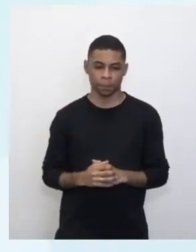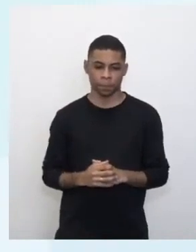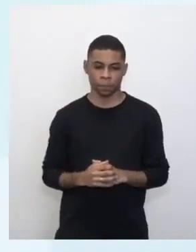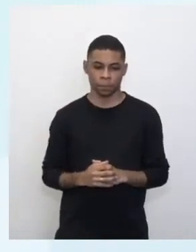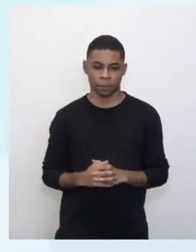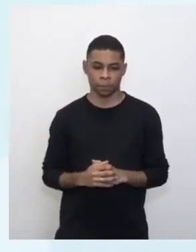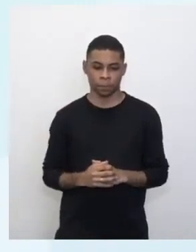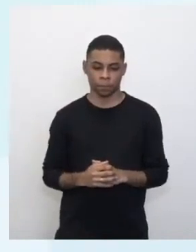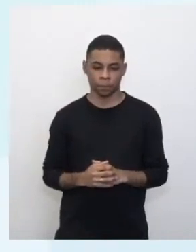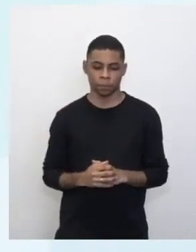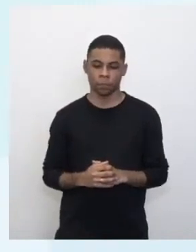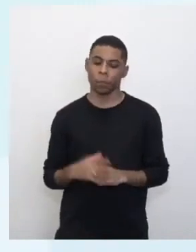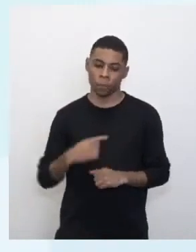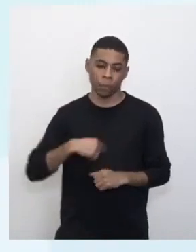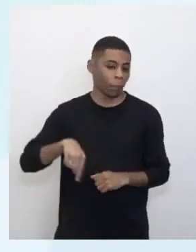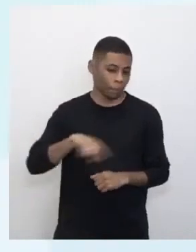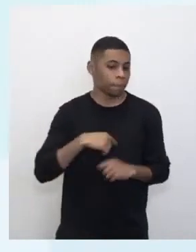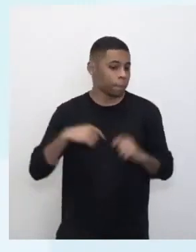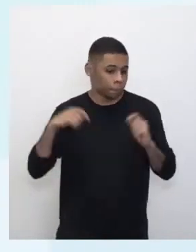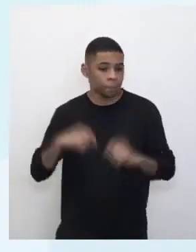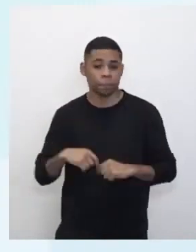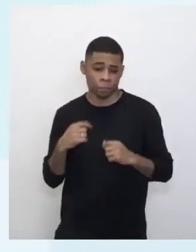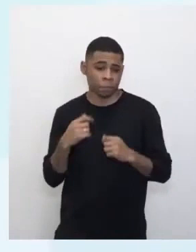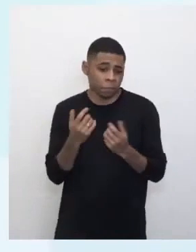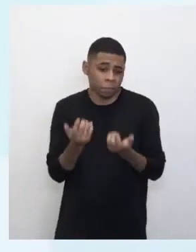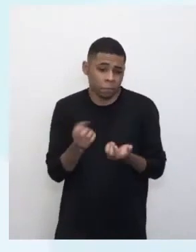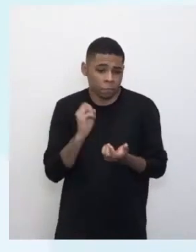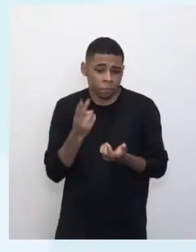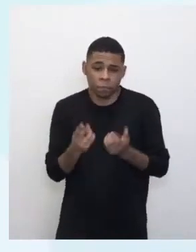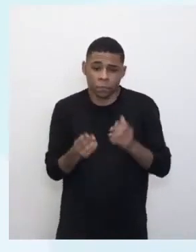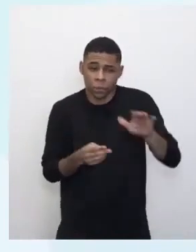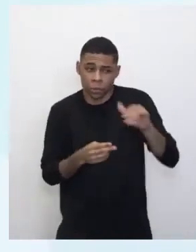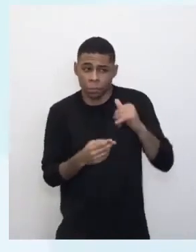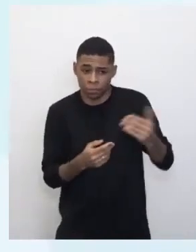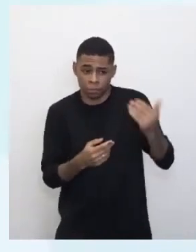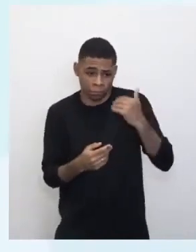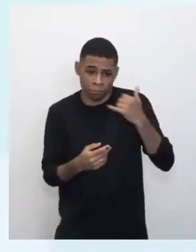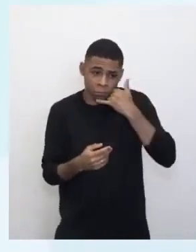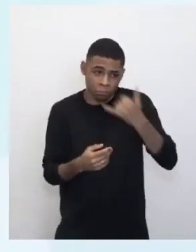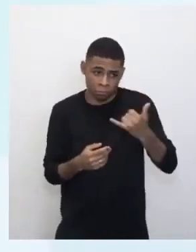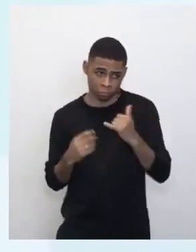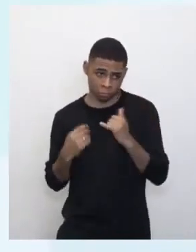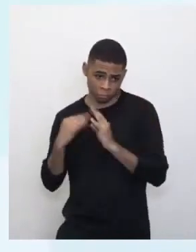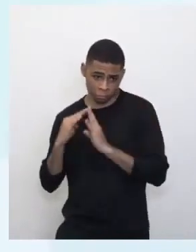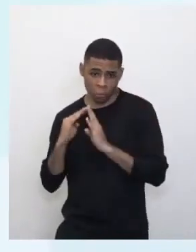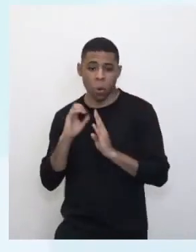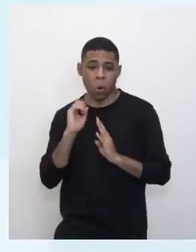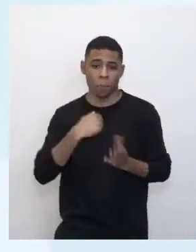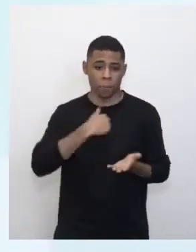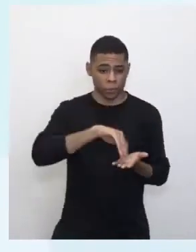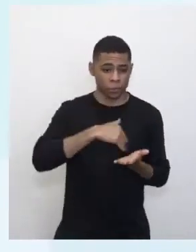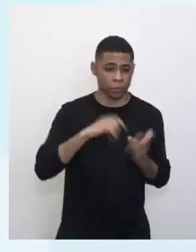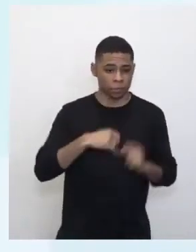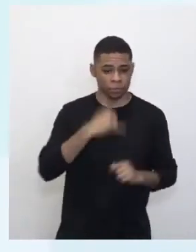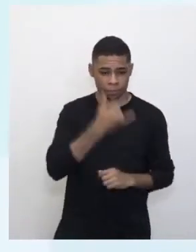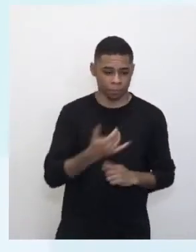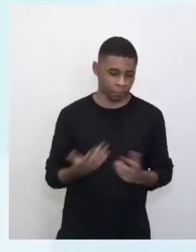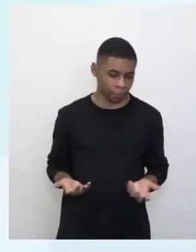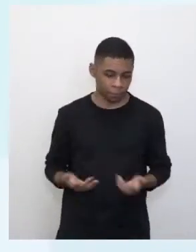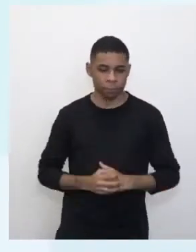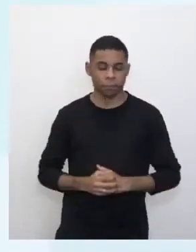or at the office. Por exemplo, nós podemos ou chamá-la em casa, ou ligar para ela em casa, ou no escritório. That's it.